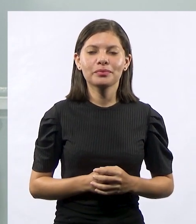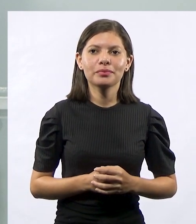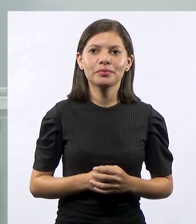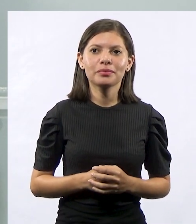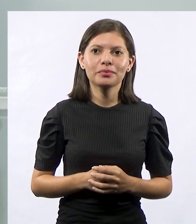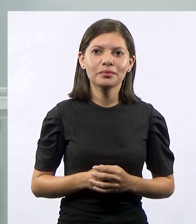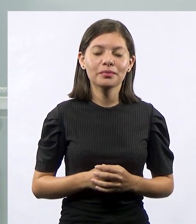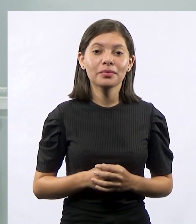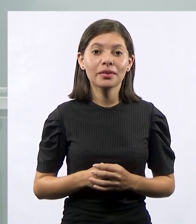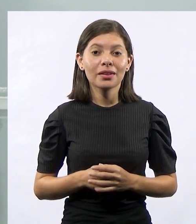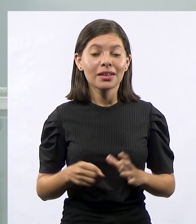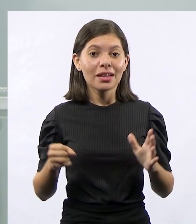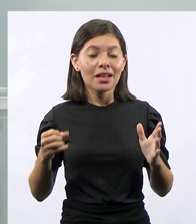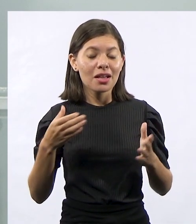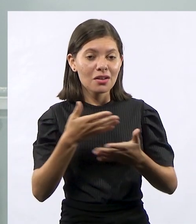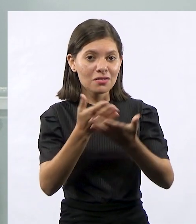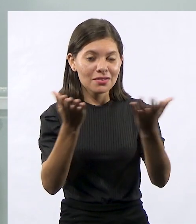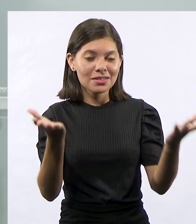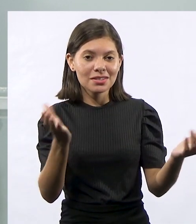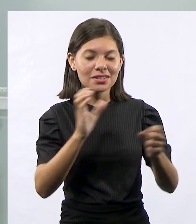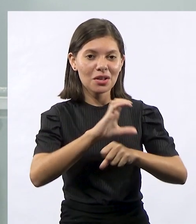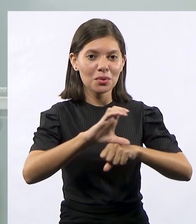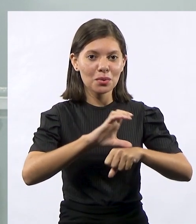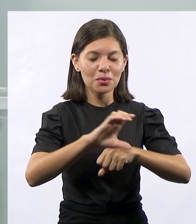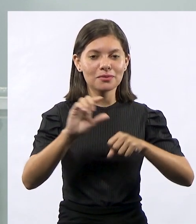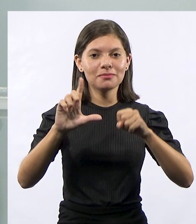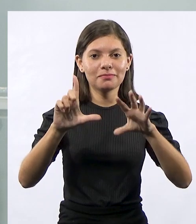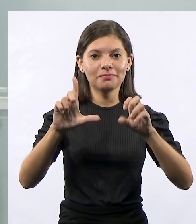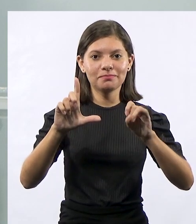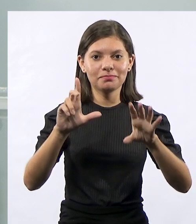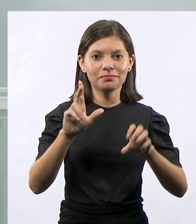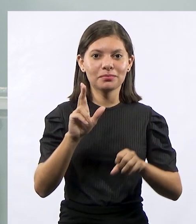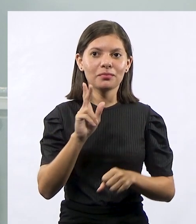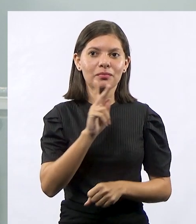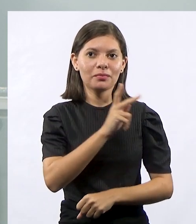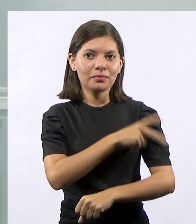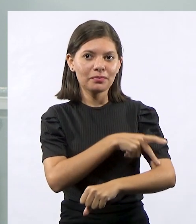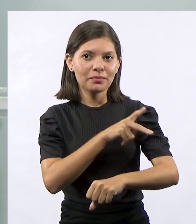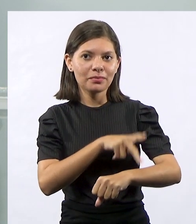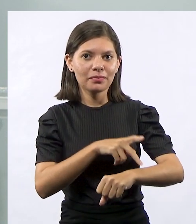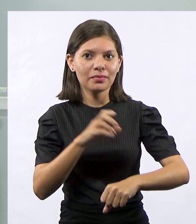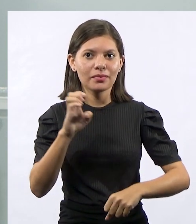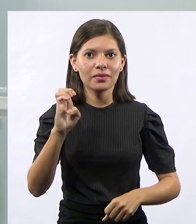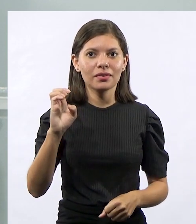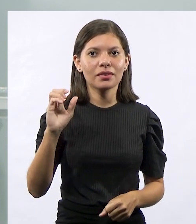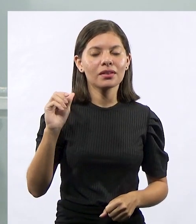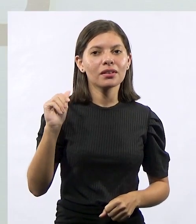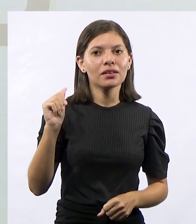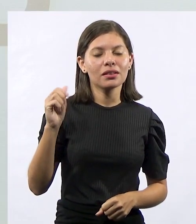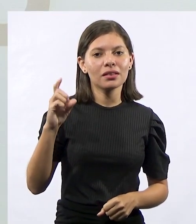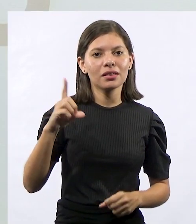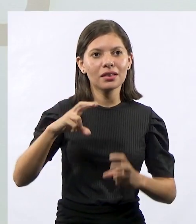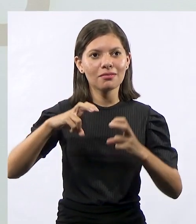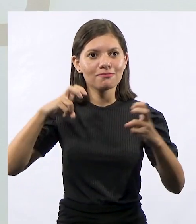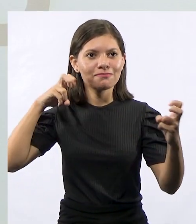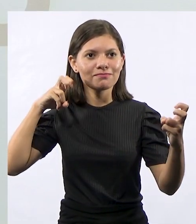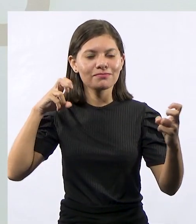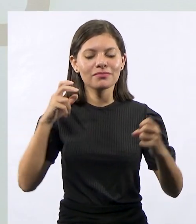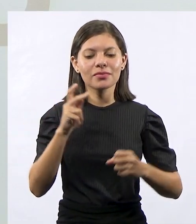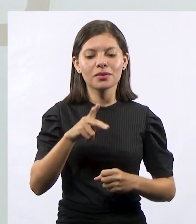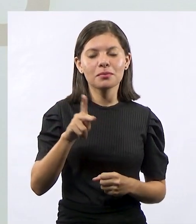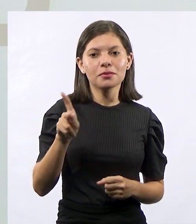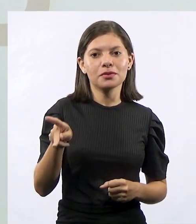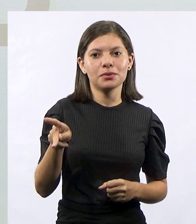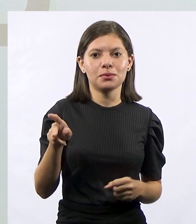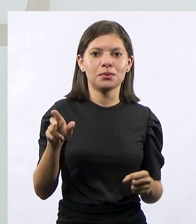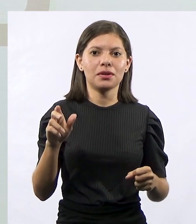IFRO, Campus Porto Velho, Zona Norte. Você está no curso de Licenciatura em Pedagogia EAD. E eu sou a